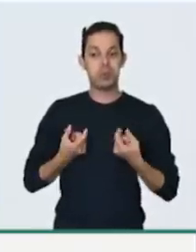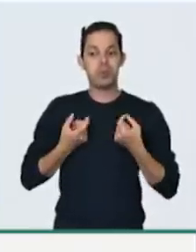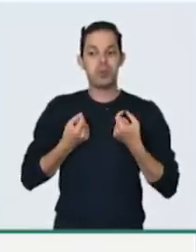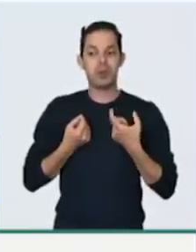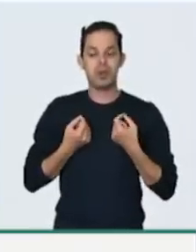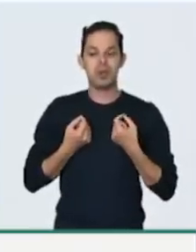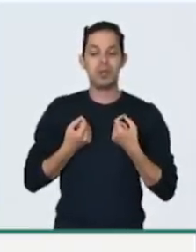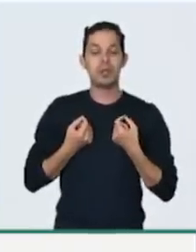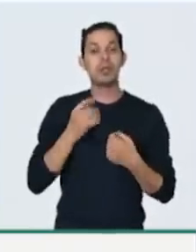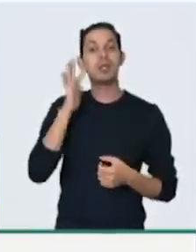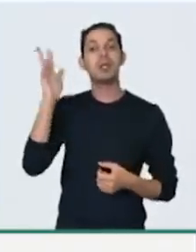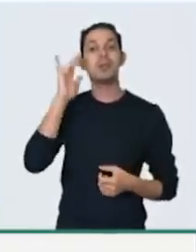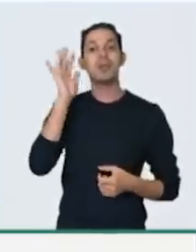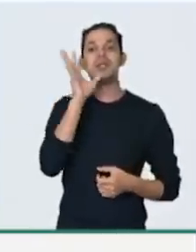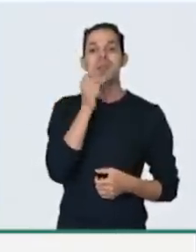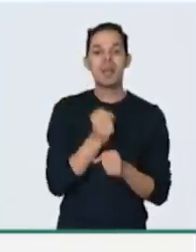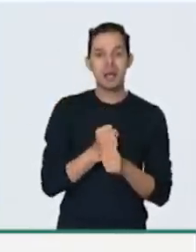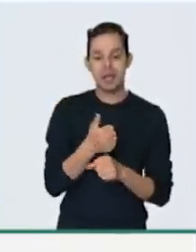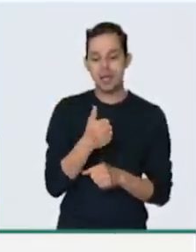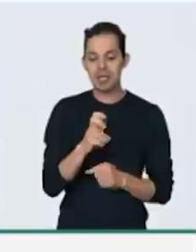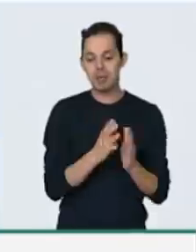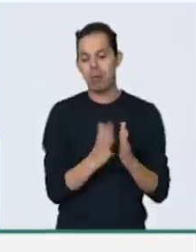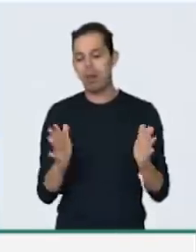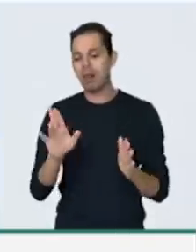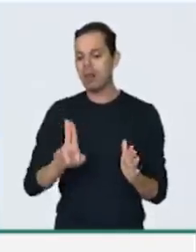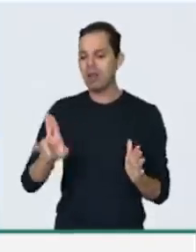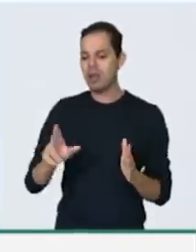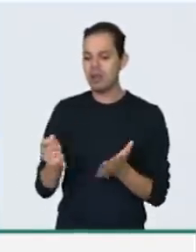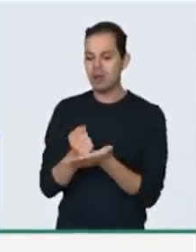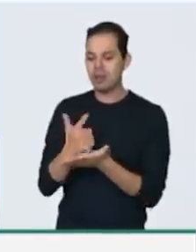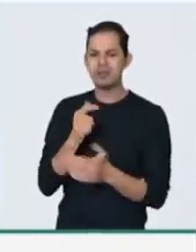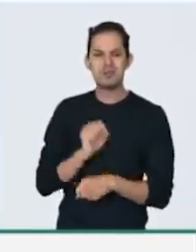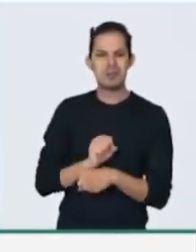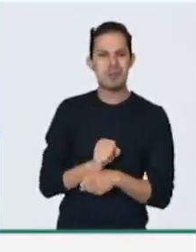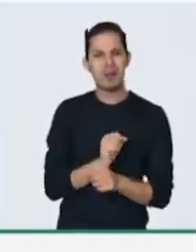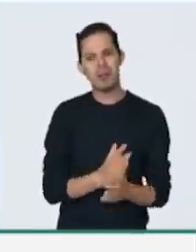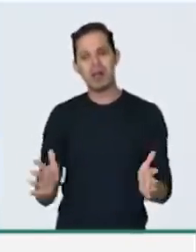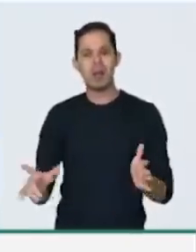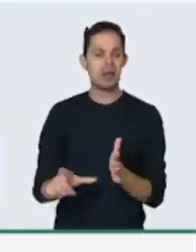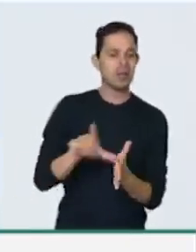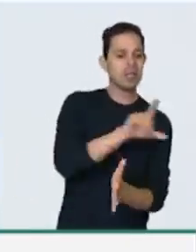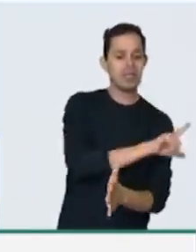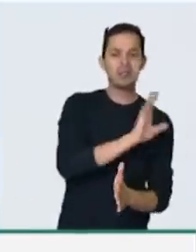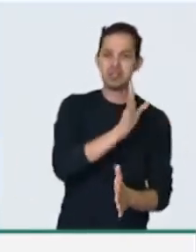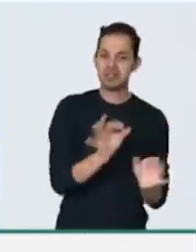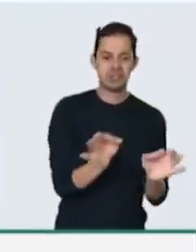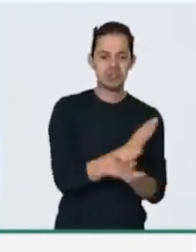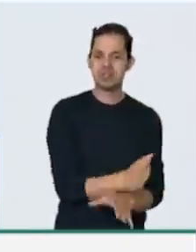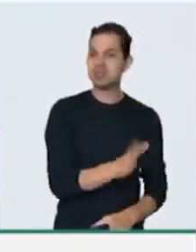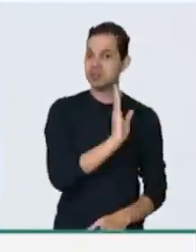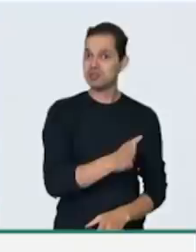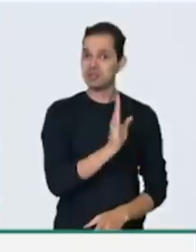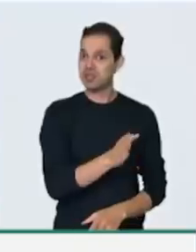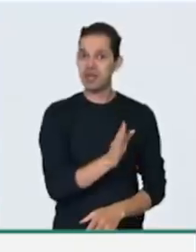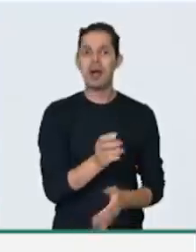que esperar 15 anos para você poder utilizar um medicamento de tratamento de tumores quando ele já foi desenvolvido, quando ele já está desenvolvido há mais de uma década, já